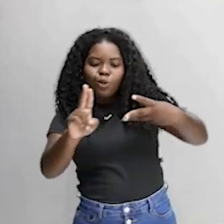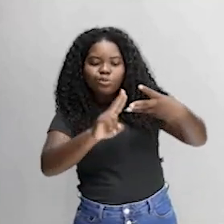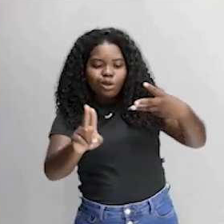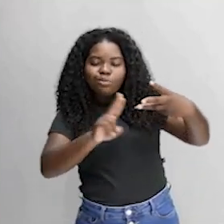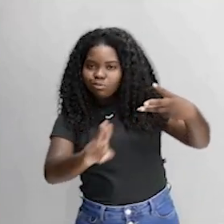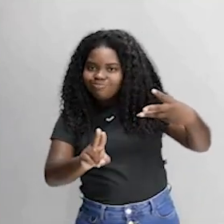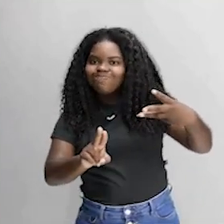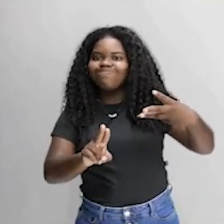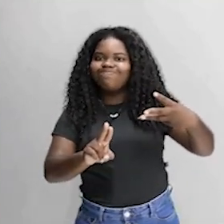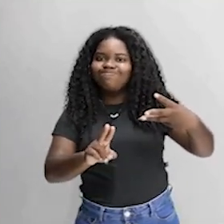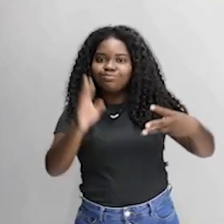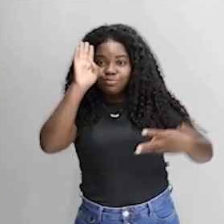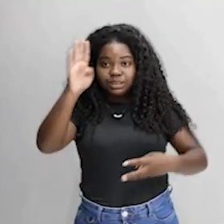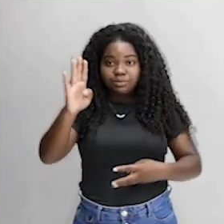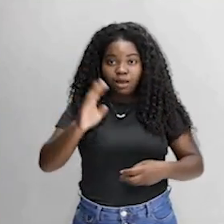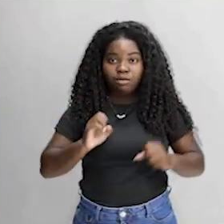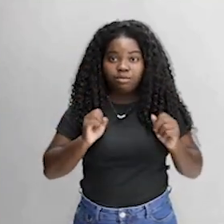Olha só.